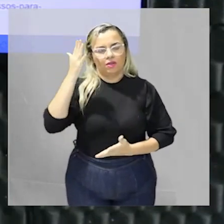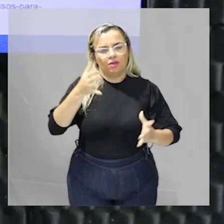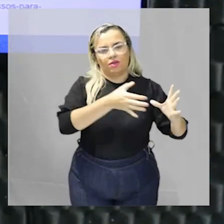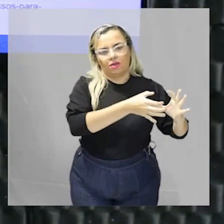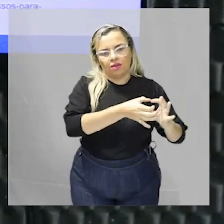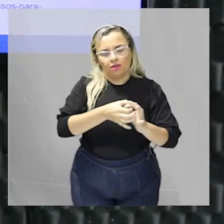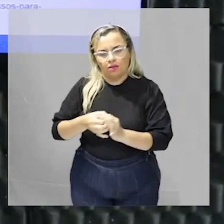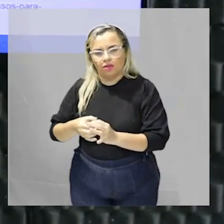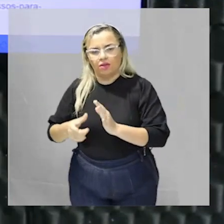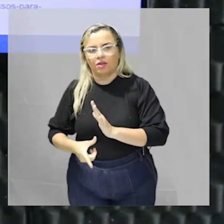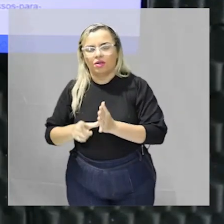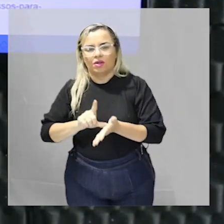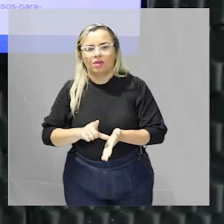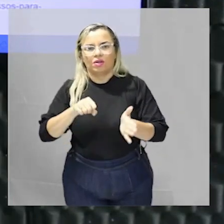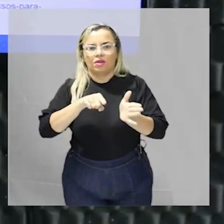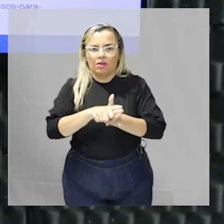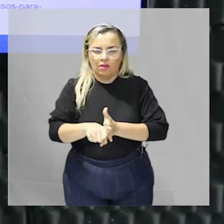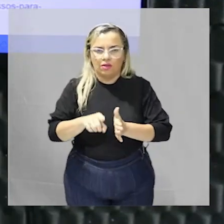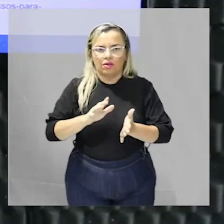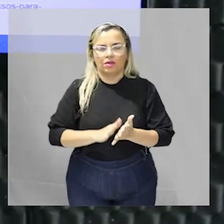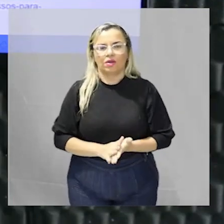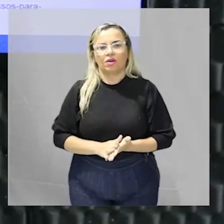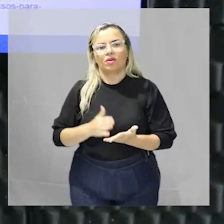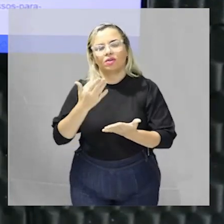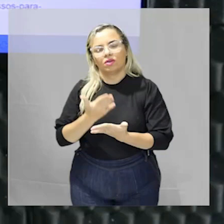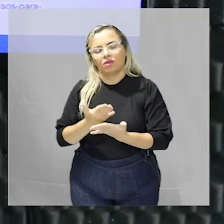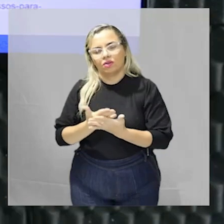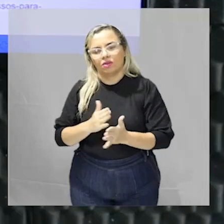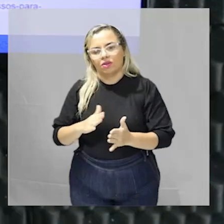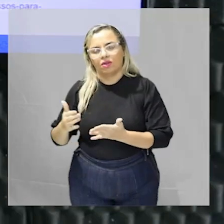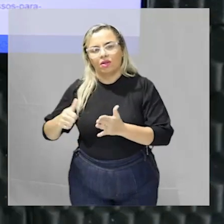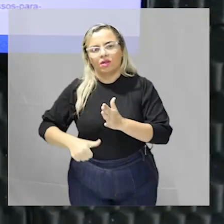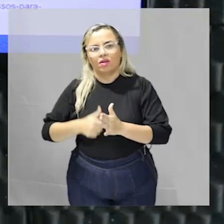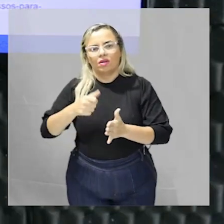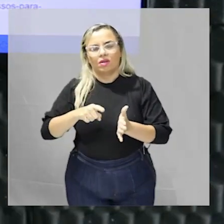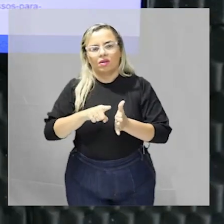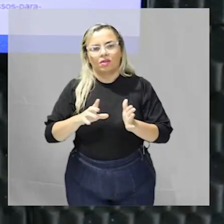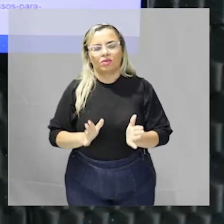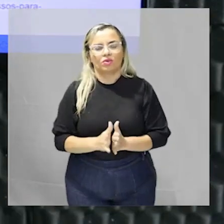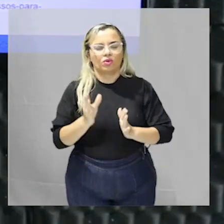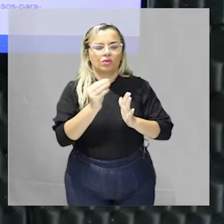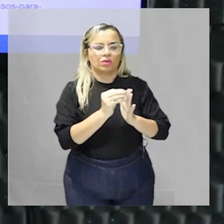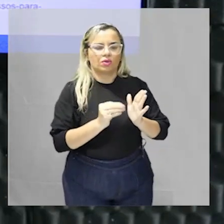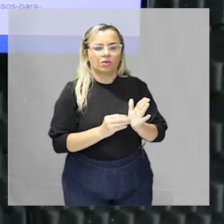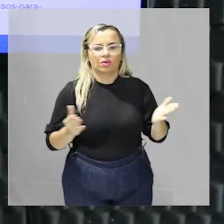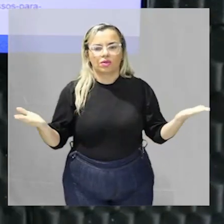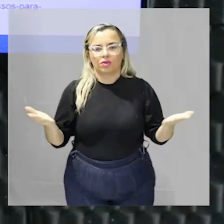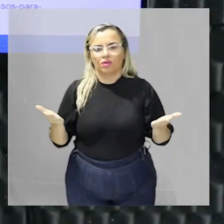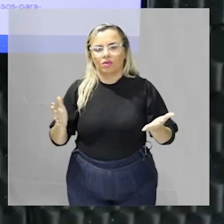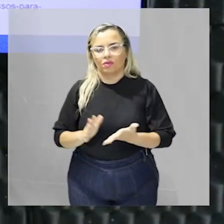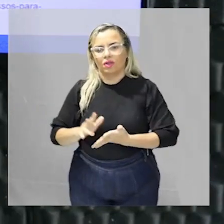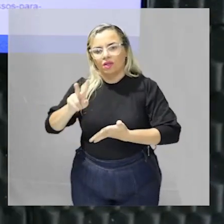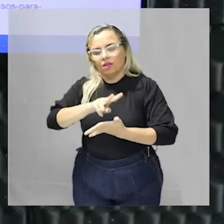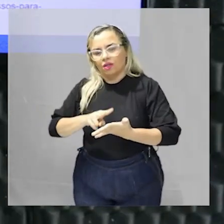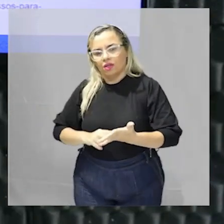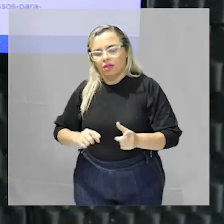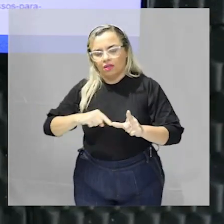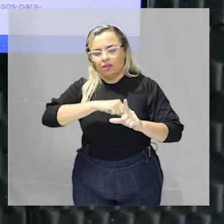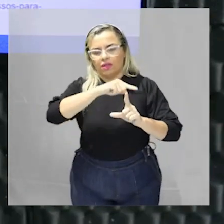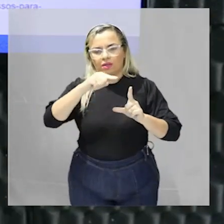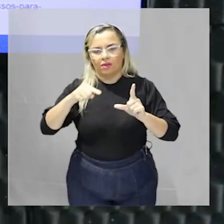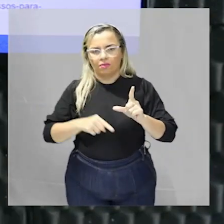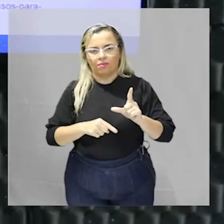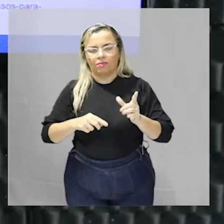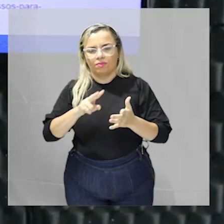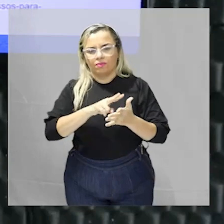na questão anterior que nós trabalhamos, né? Na primeira questão da aula de hoje. Leia as alternativas.